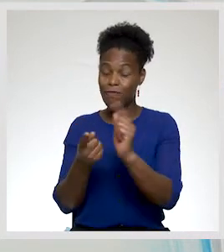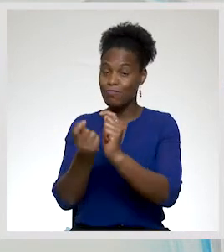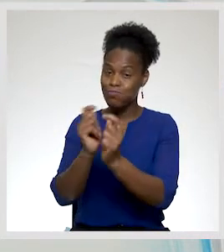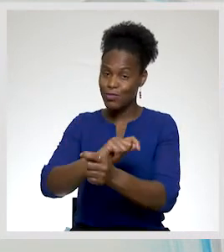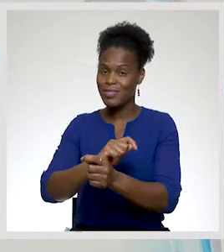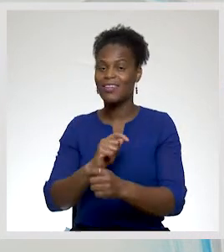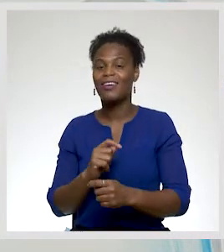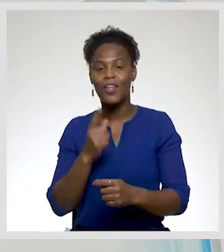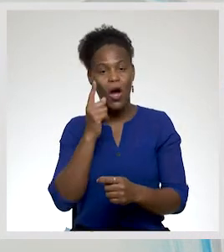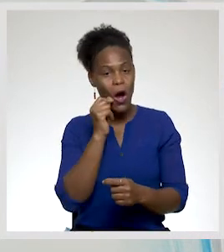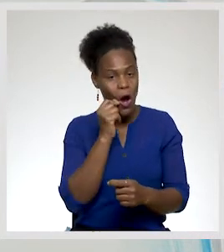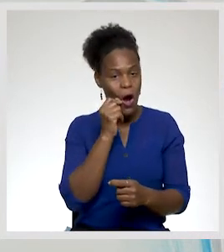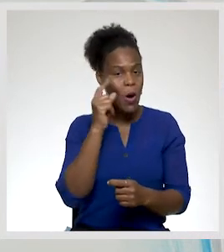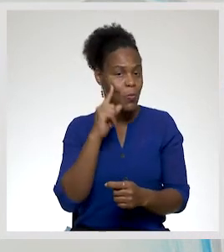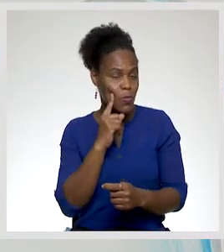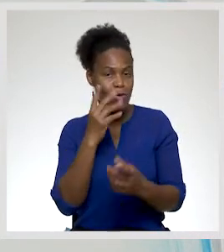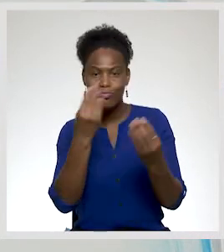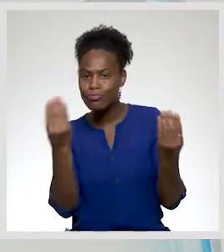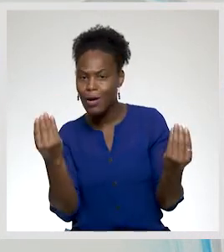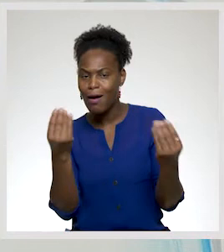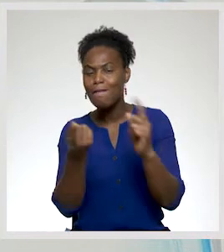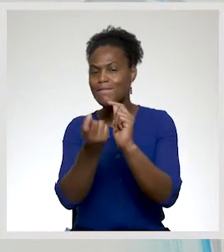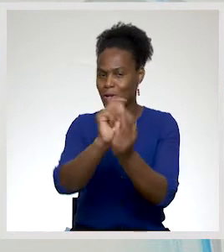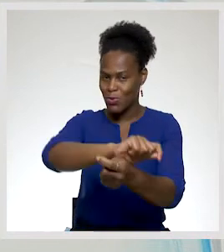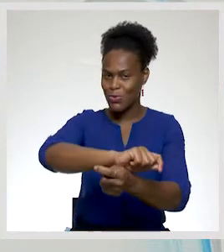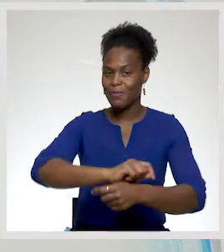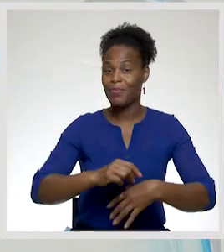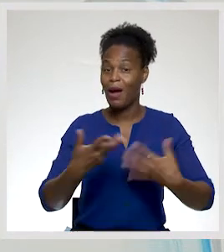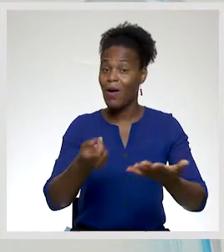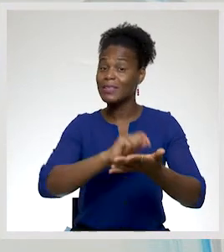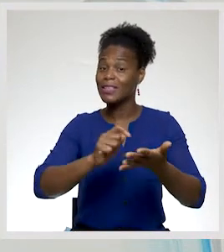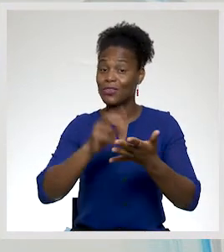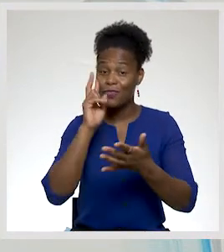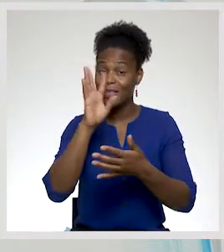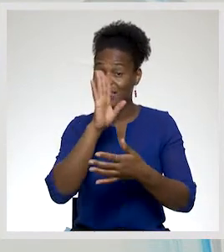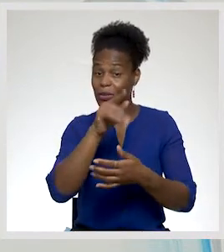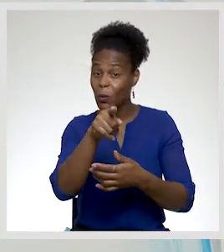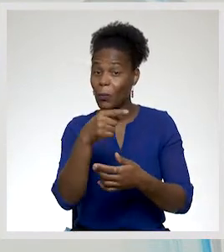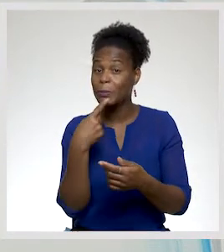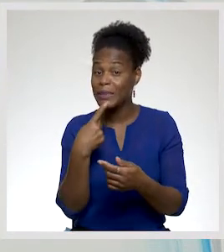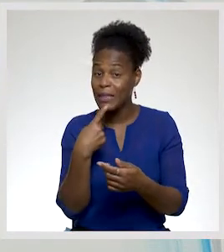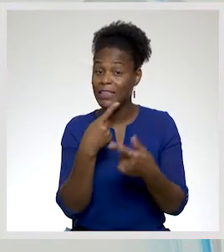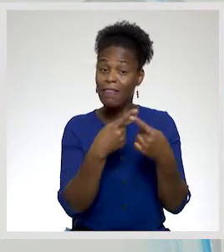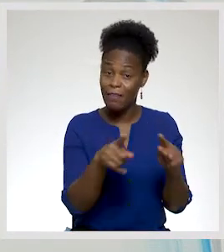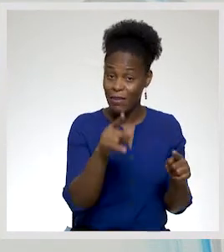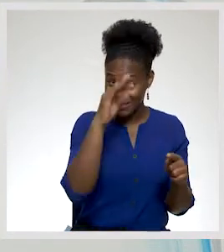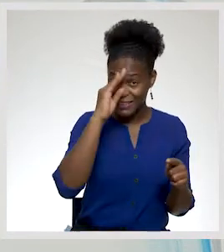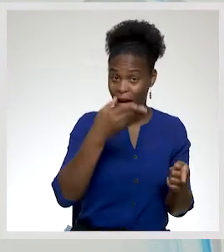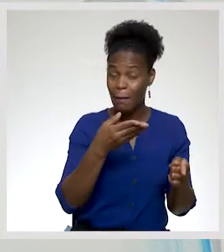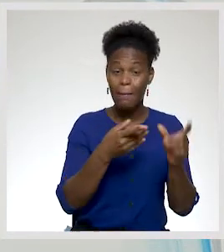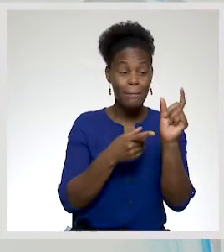agora vamos aos exercícios para certificar se entenderam, que já sabem fazer a